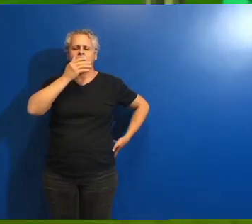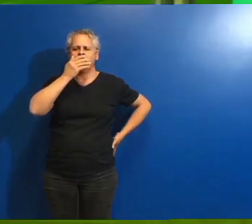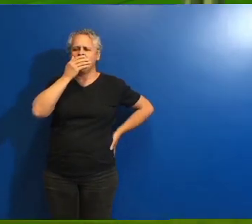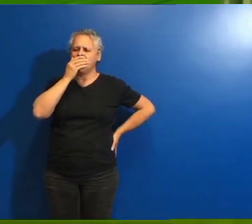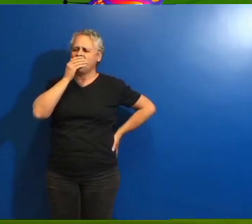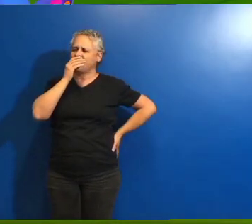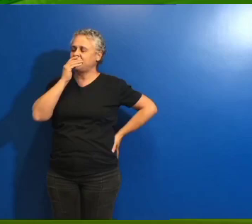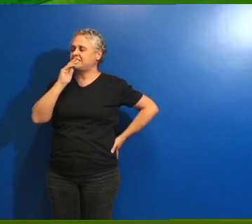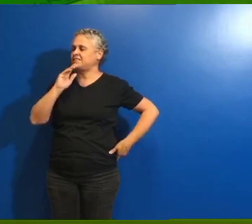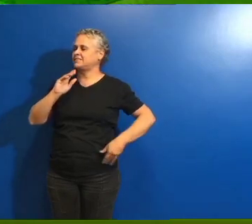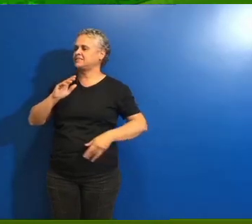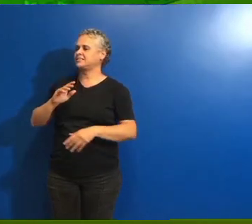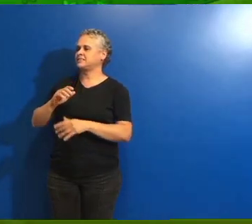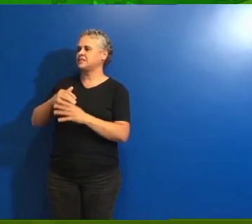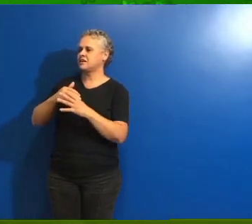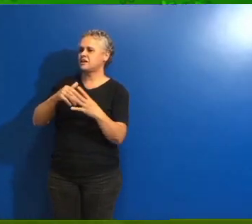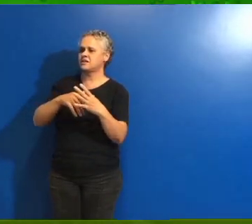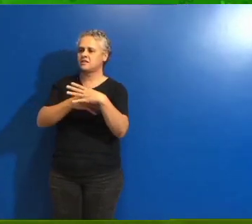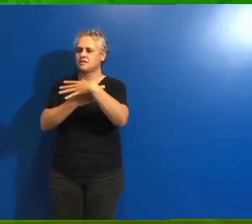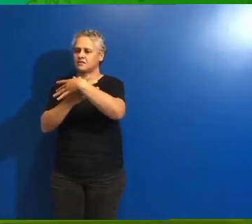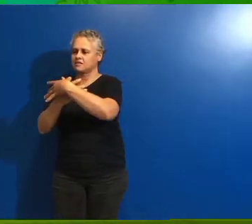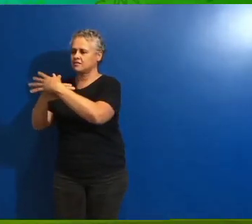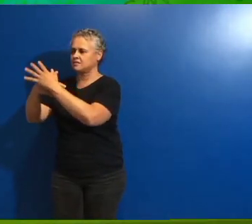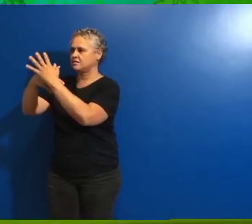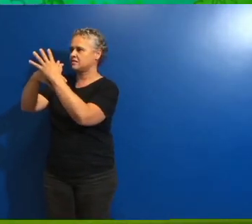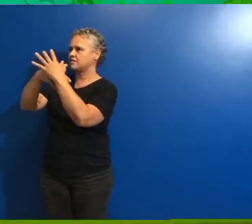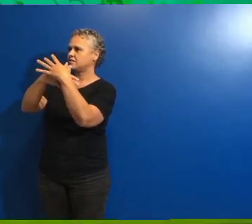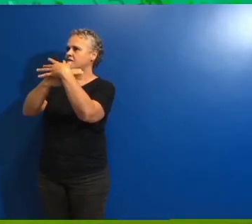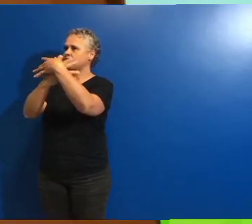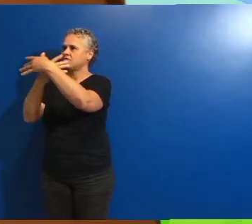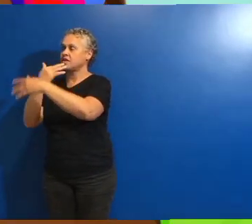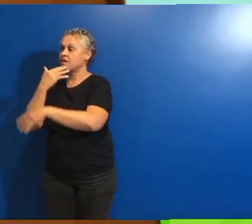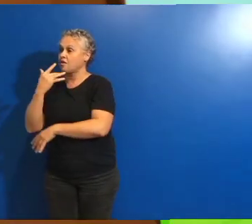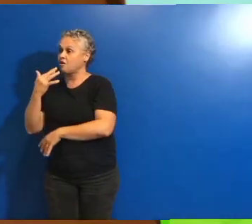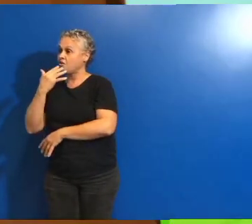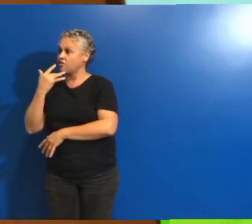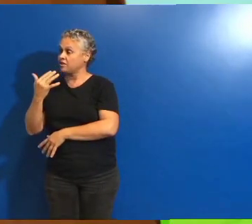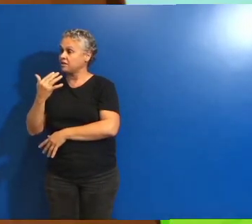uma magnífica e bela borboleta colorida.